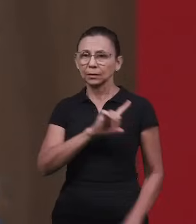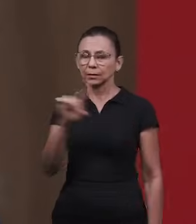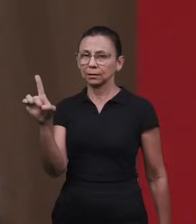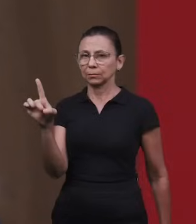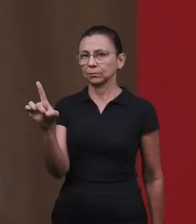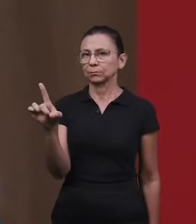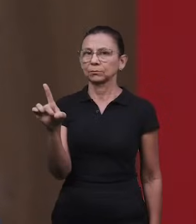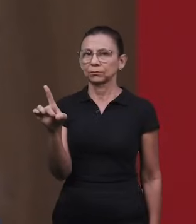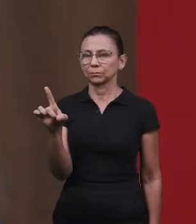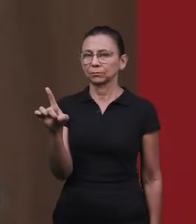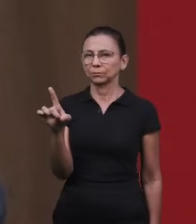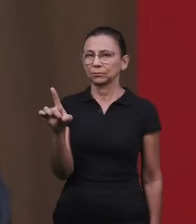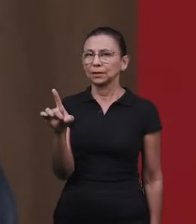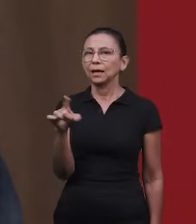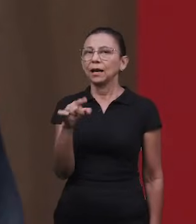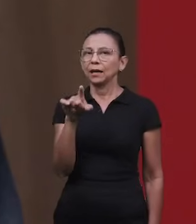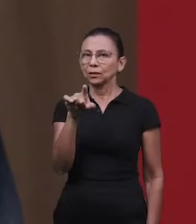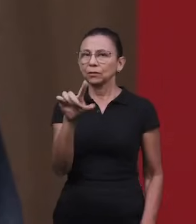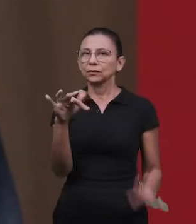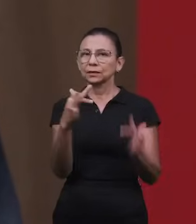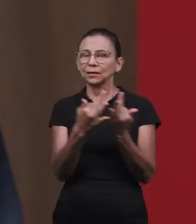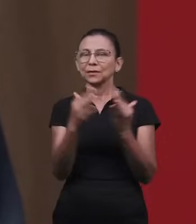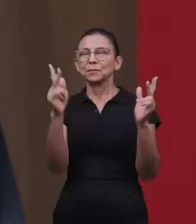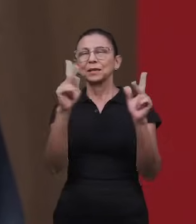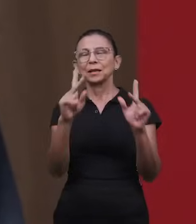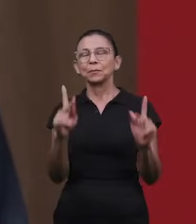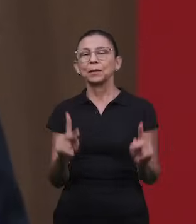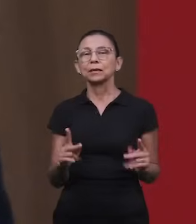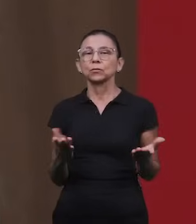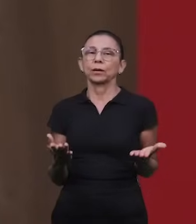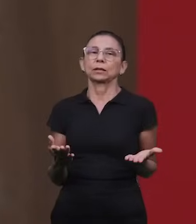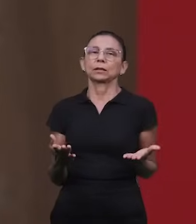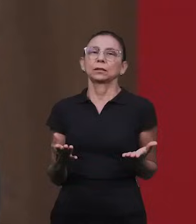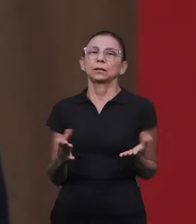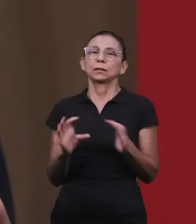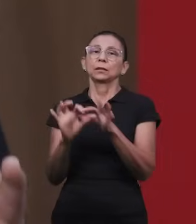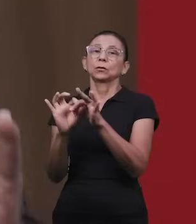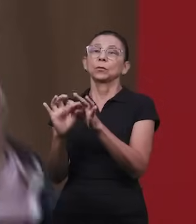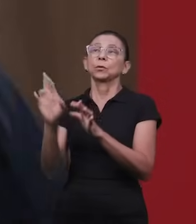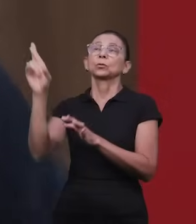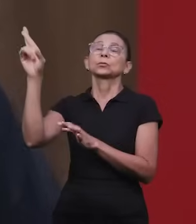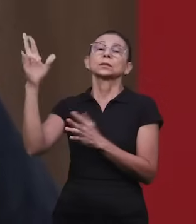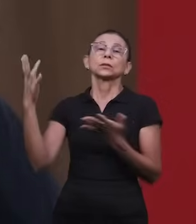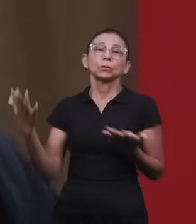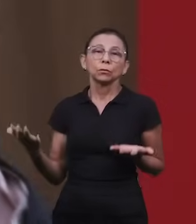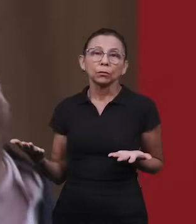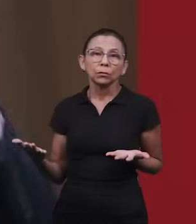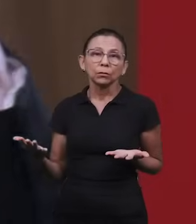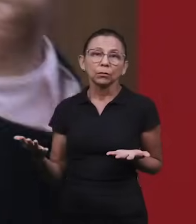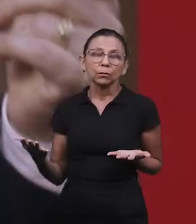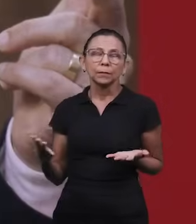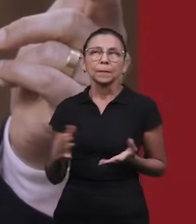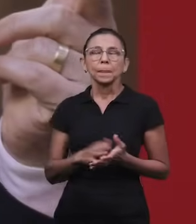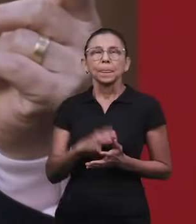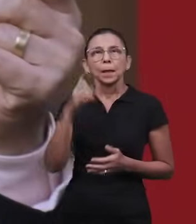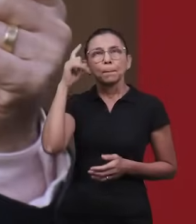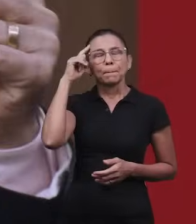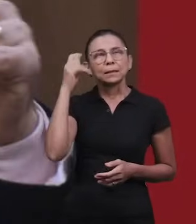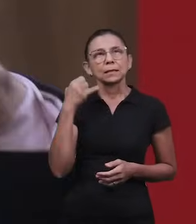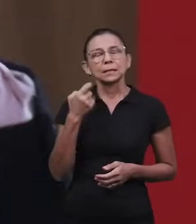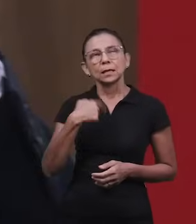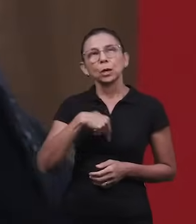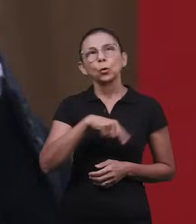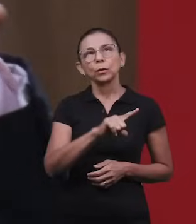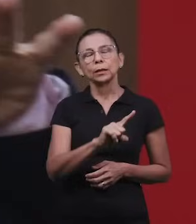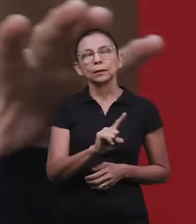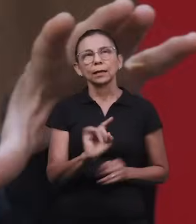ficar em paz com seus familiares, mas em conflito com o Senhor. Então tem um momento que você tem que escolher, peraí, se eu agir dessa forma, se eu for naquele evento,